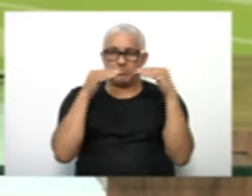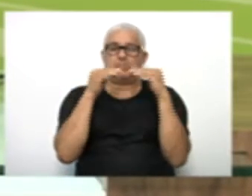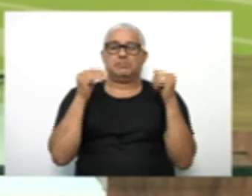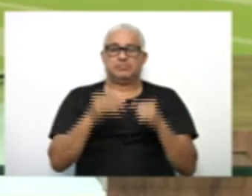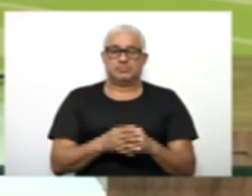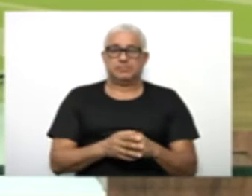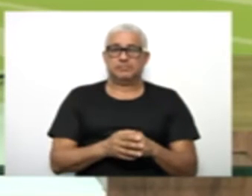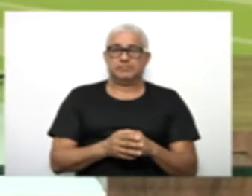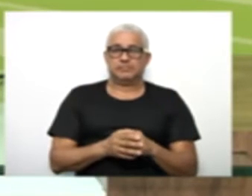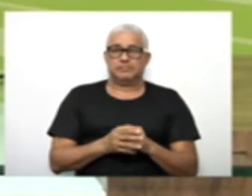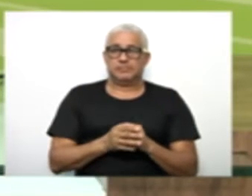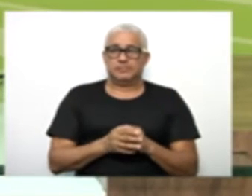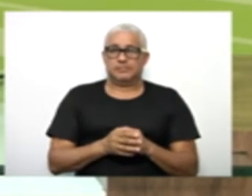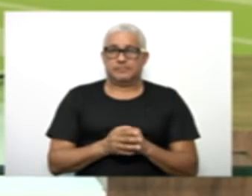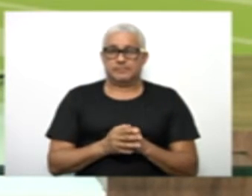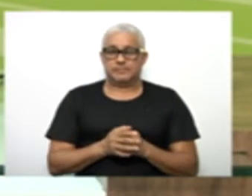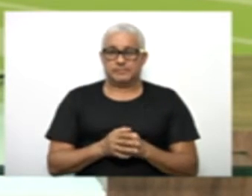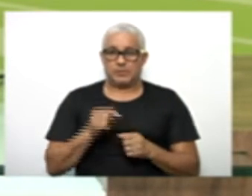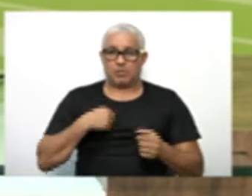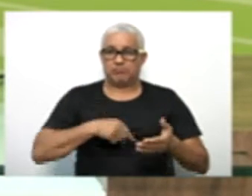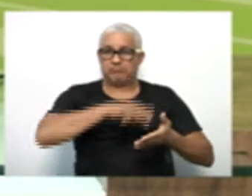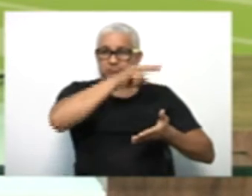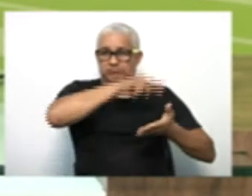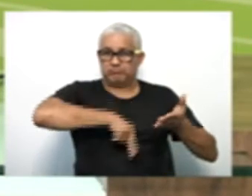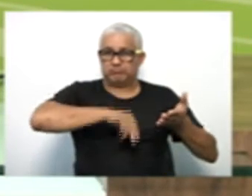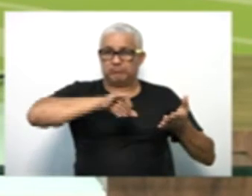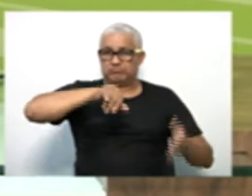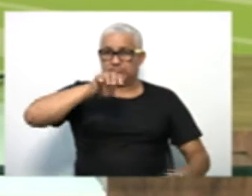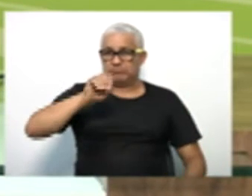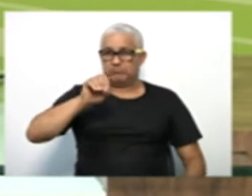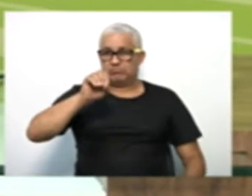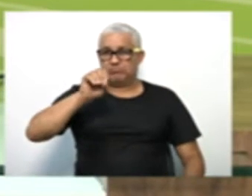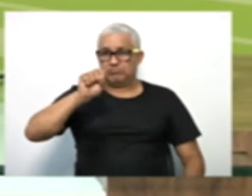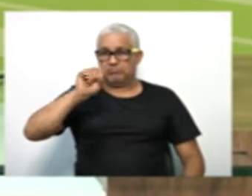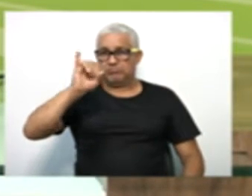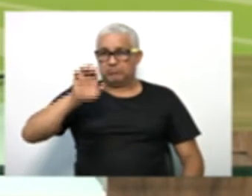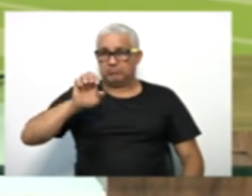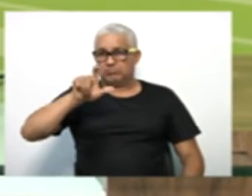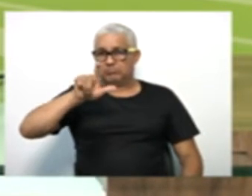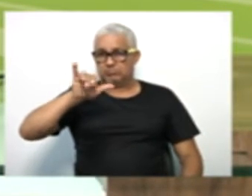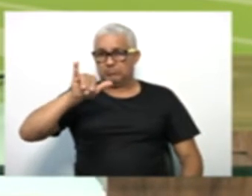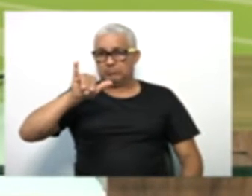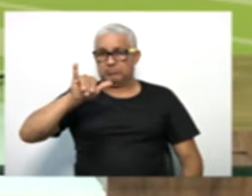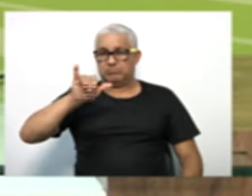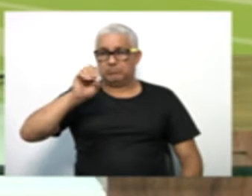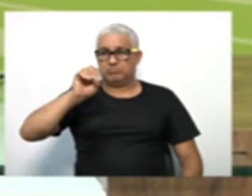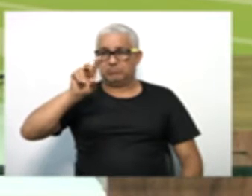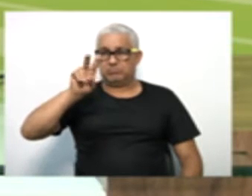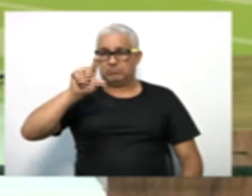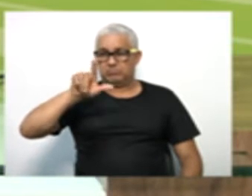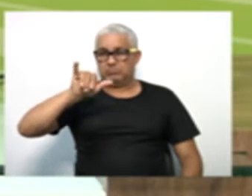me permita fazer aqui a leitura da Josiele Oliveira, do Polo de Ji-Paraná.